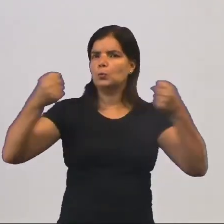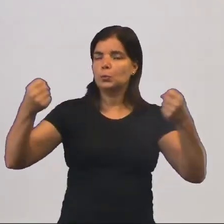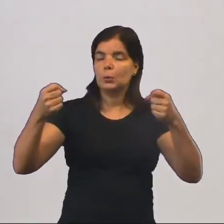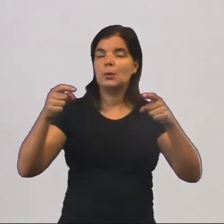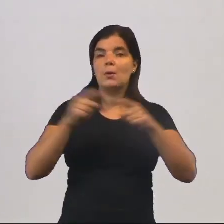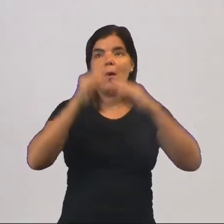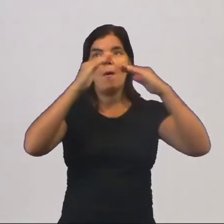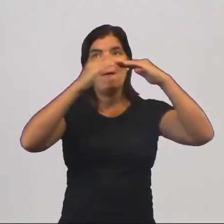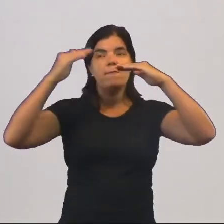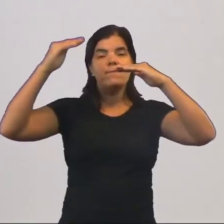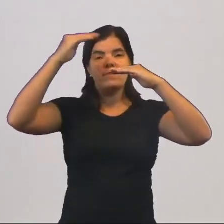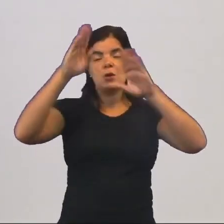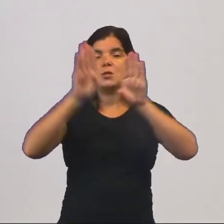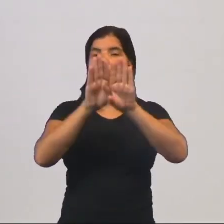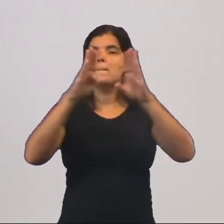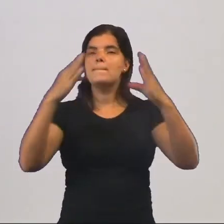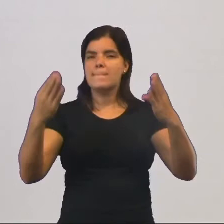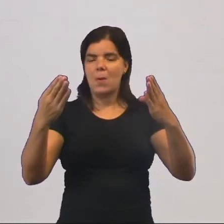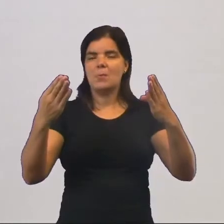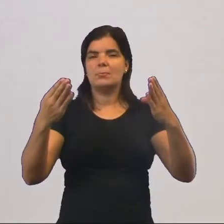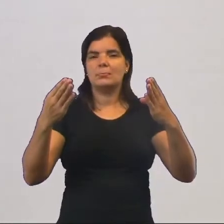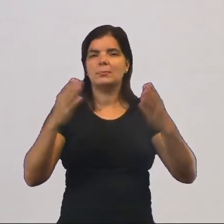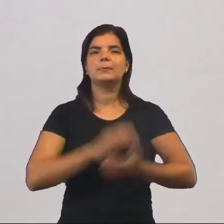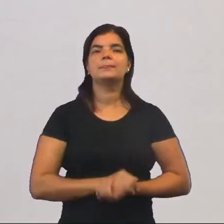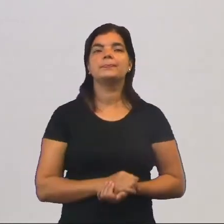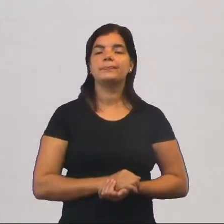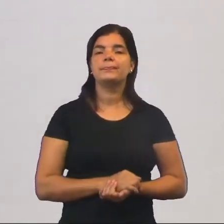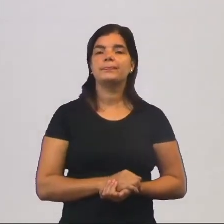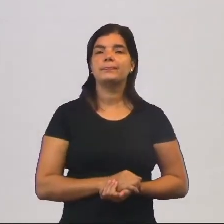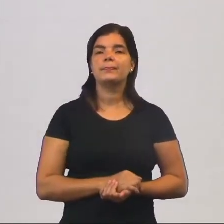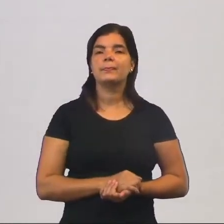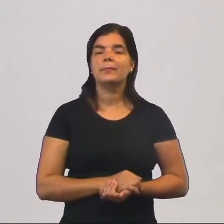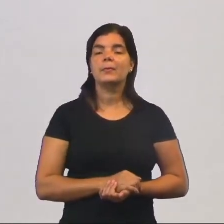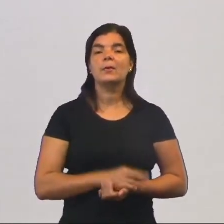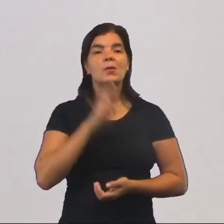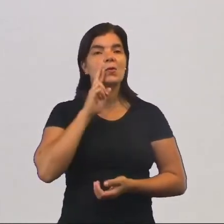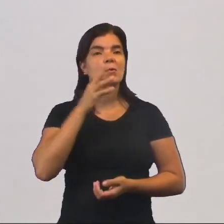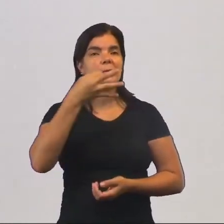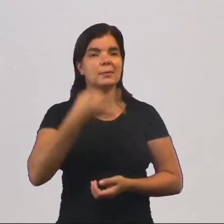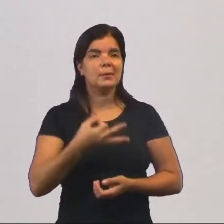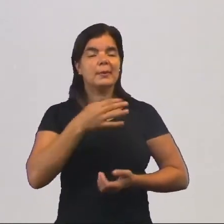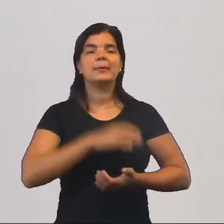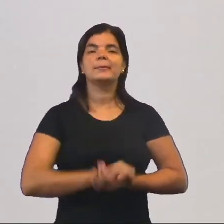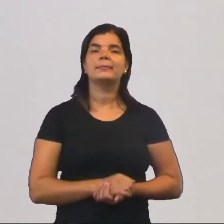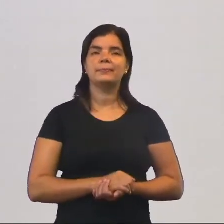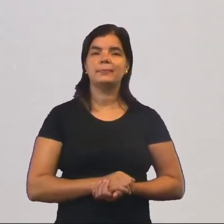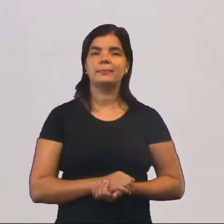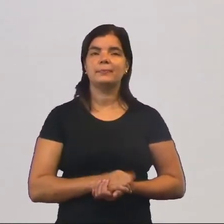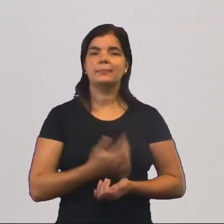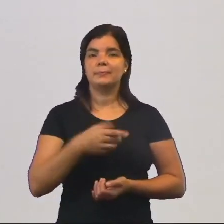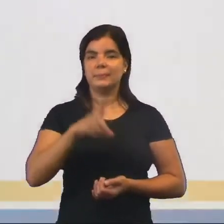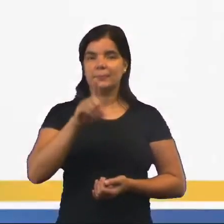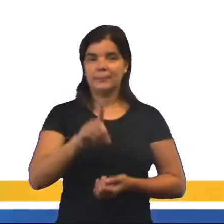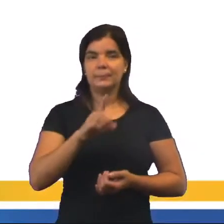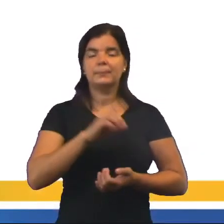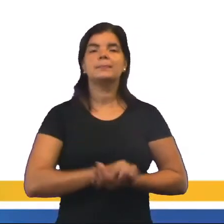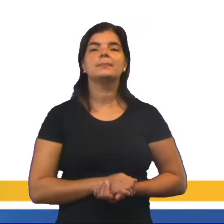que ficavam em cima da porta principal da igreja. Então, a alternativa correta é a letra